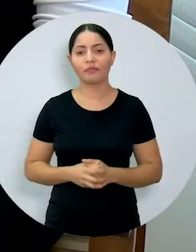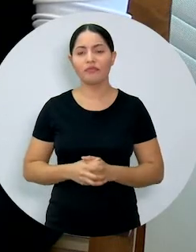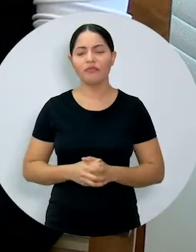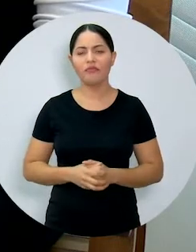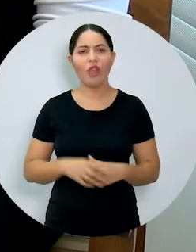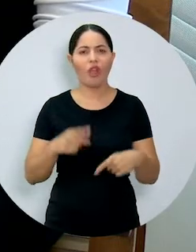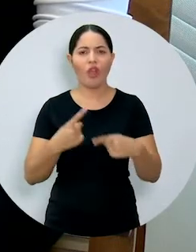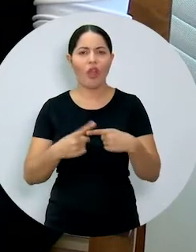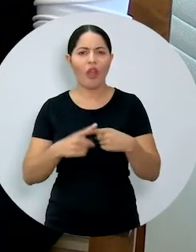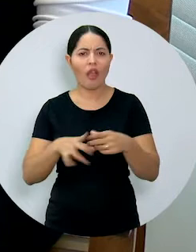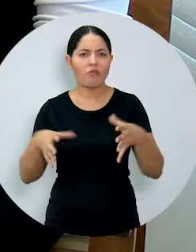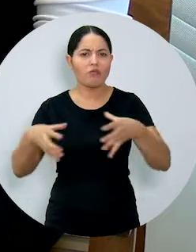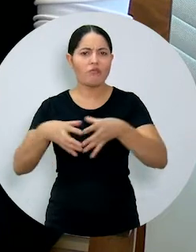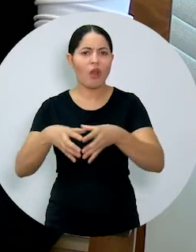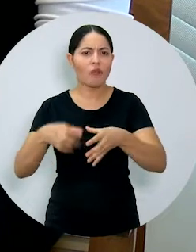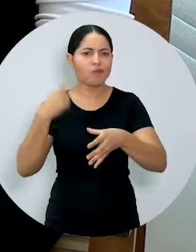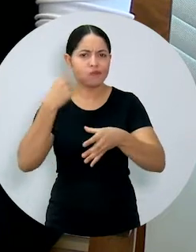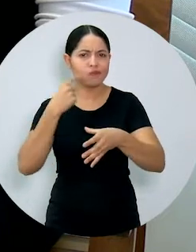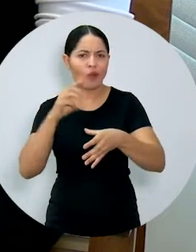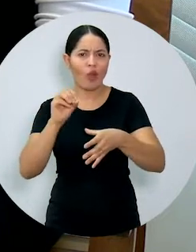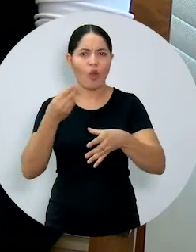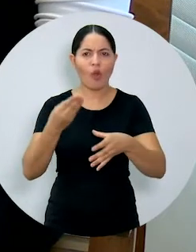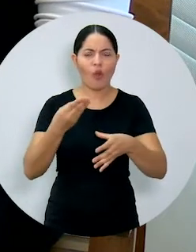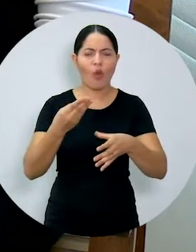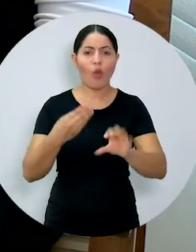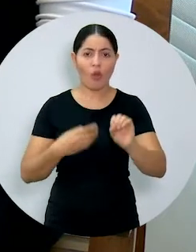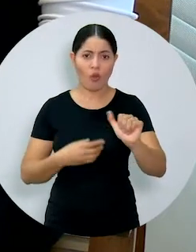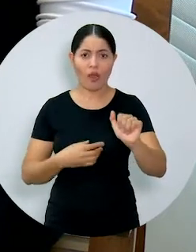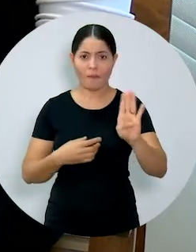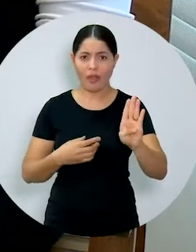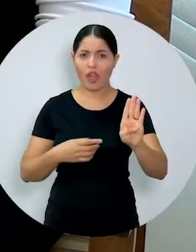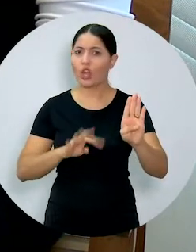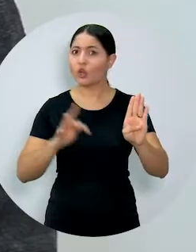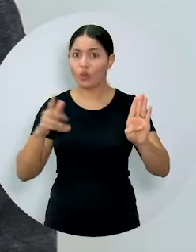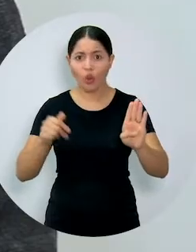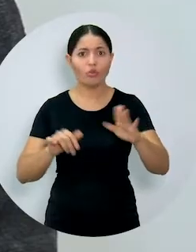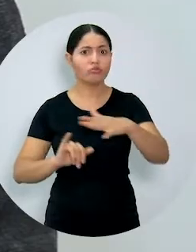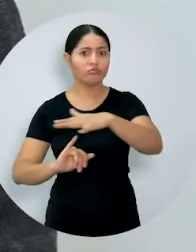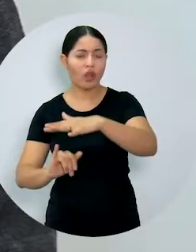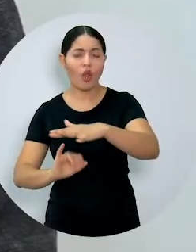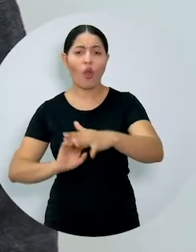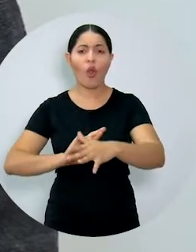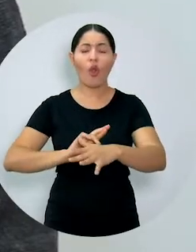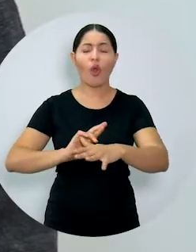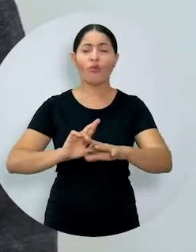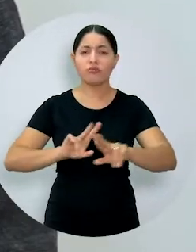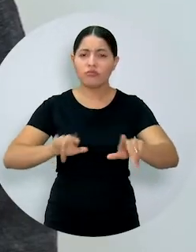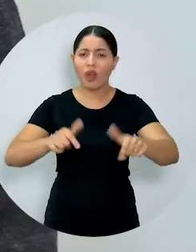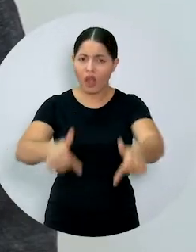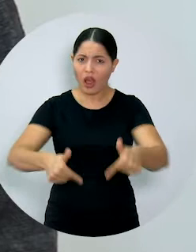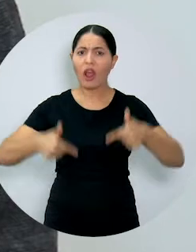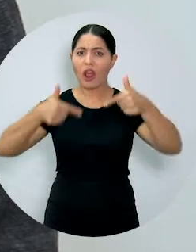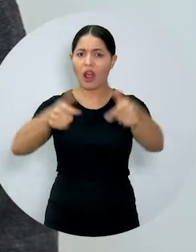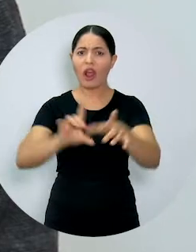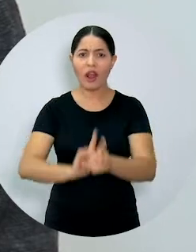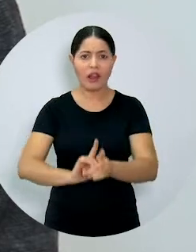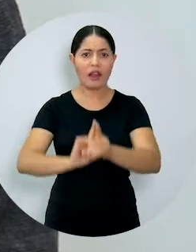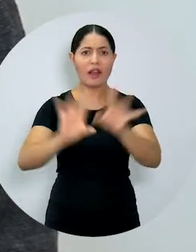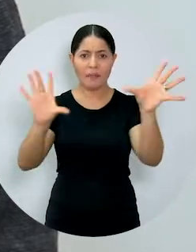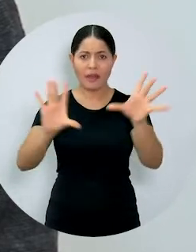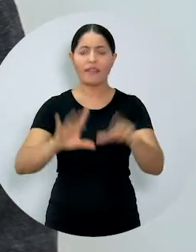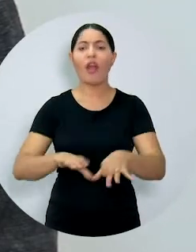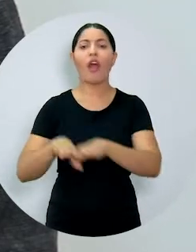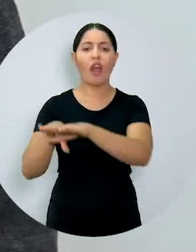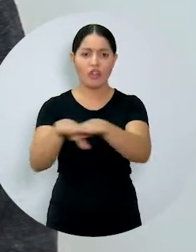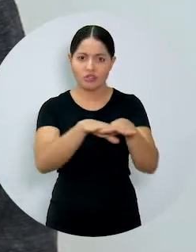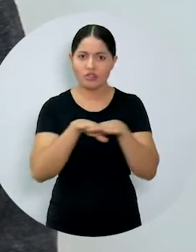Seja o Instituto, seja a Ordem dos Advogados, sempre foram instituições que lutaram pela liberdade, lutaram